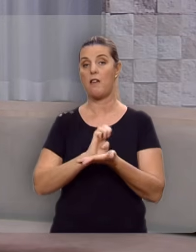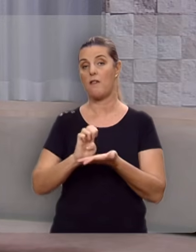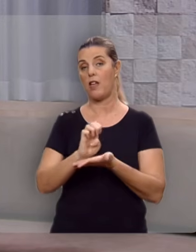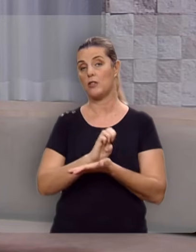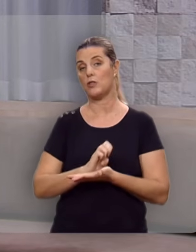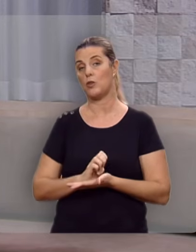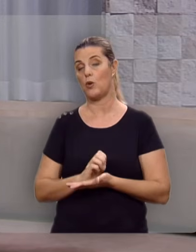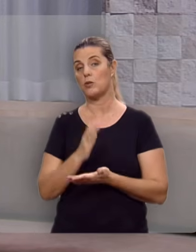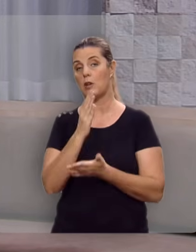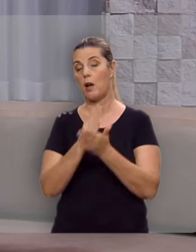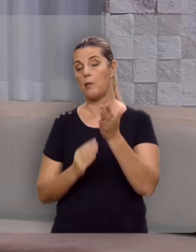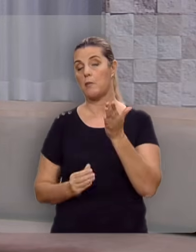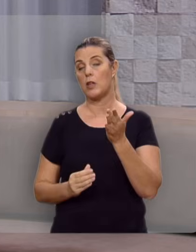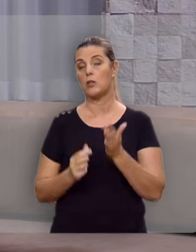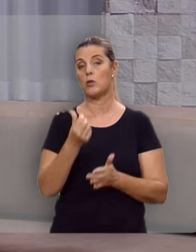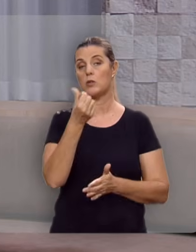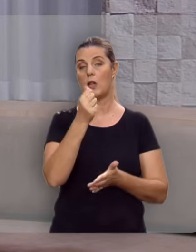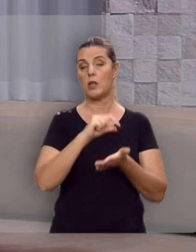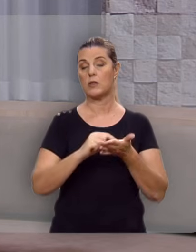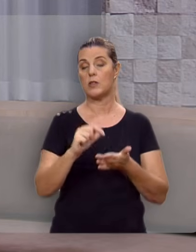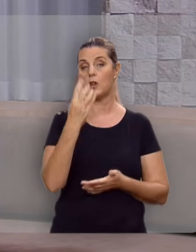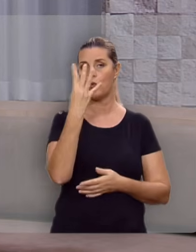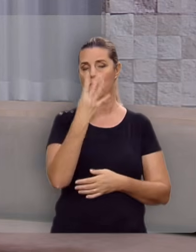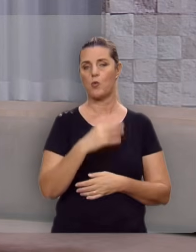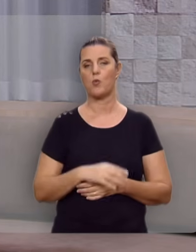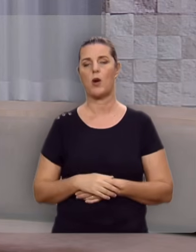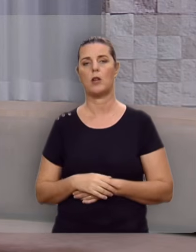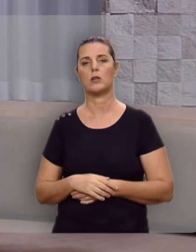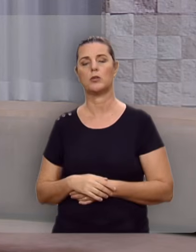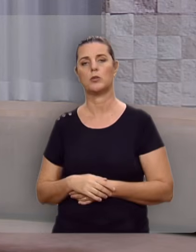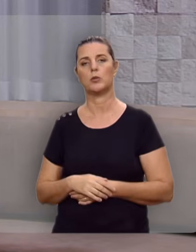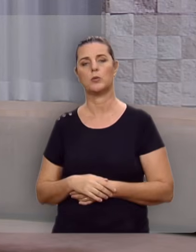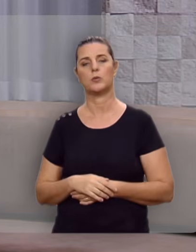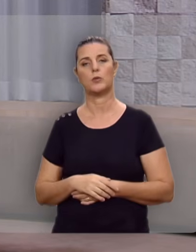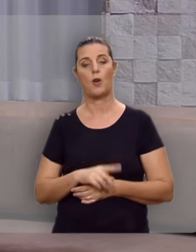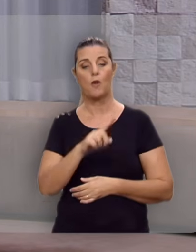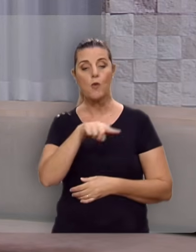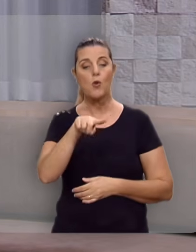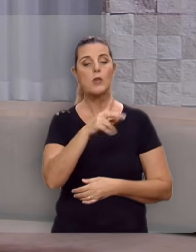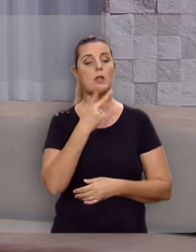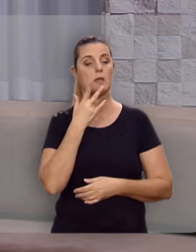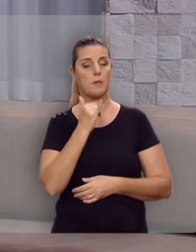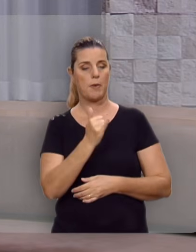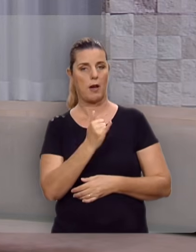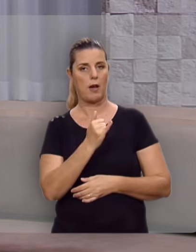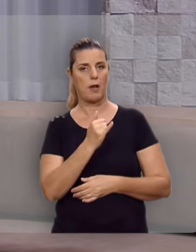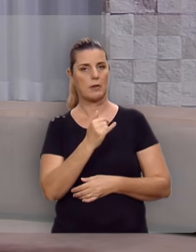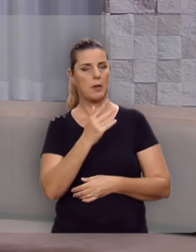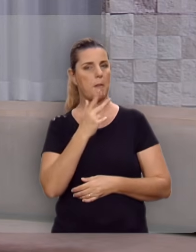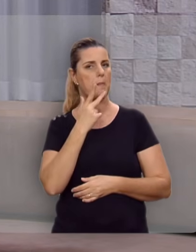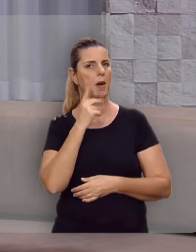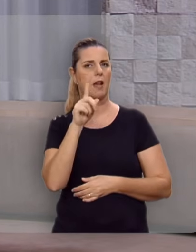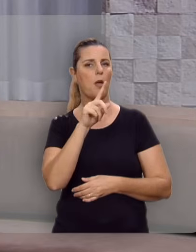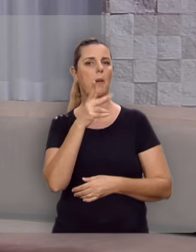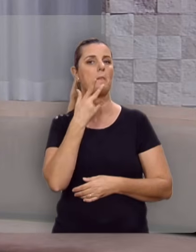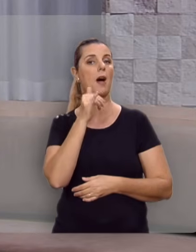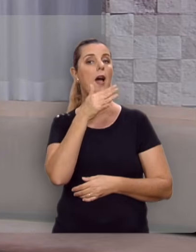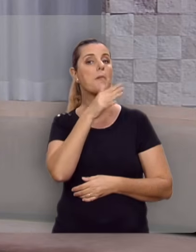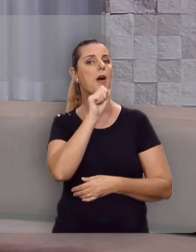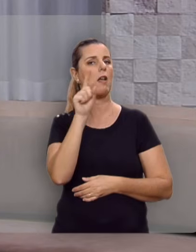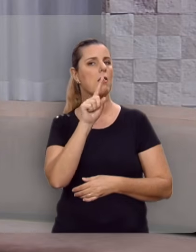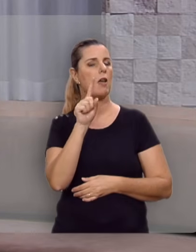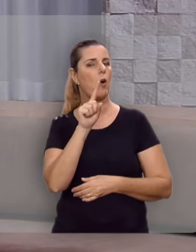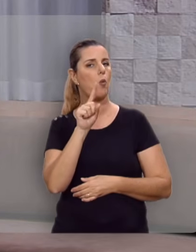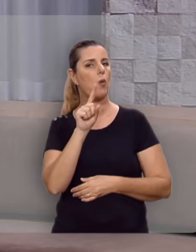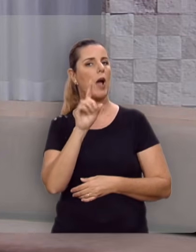Efésios, capítulo 6, versículo 4, e vós pais, e pais aí não é pai e mãe,